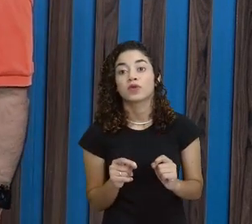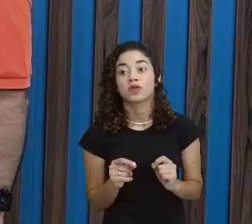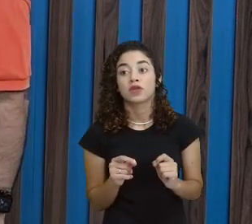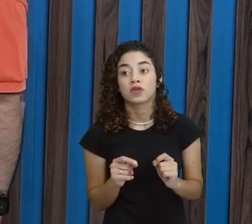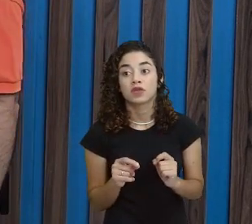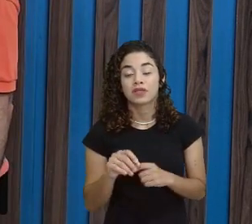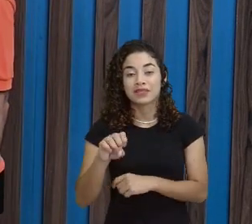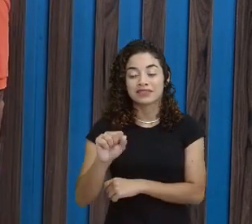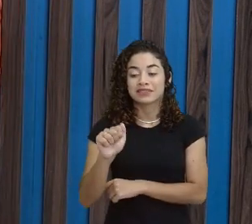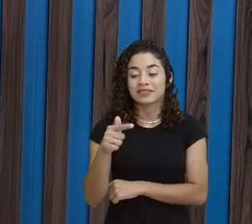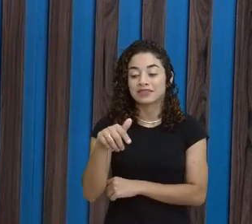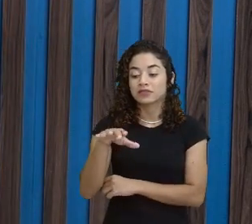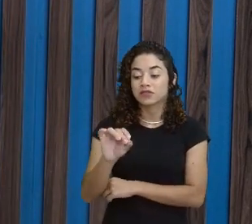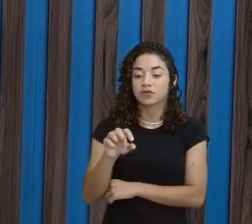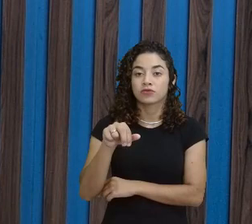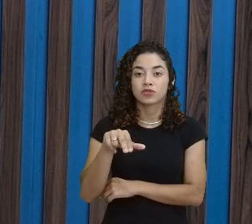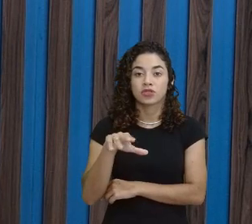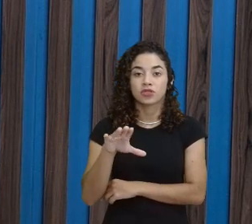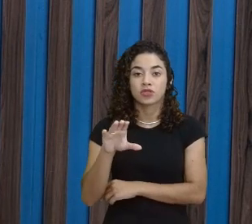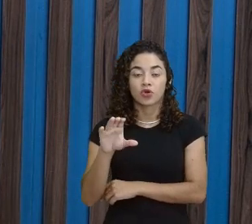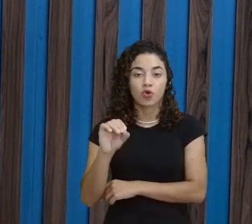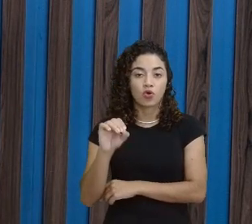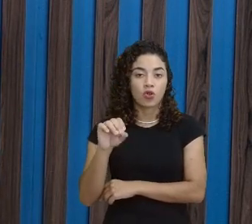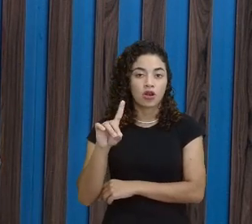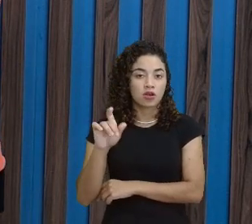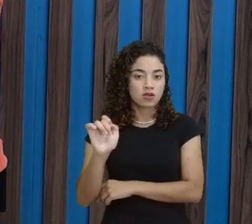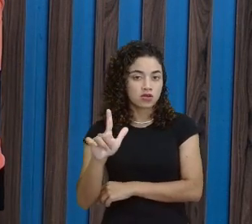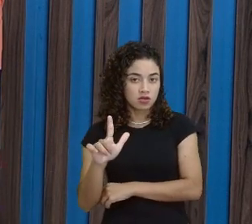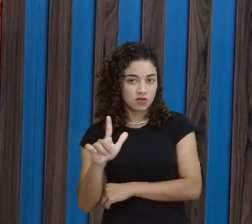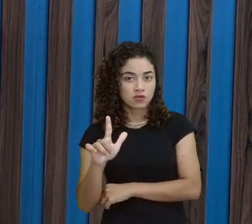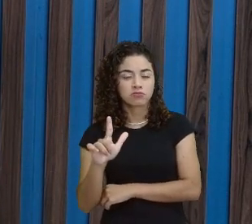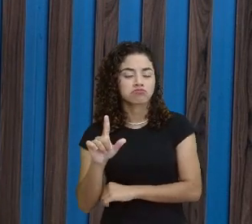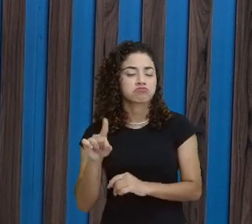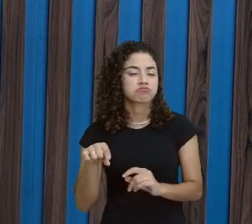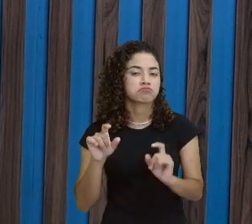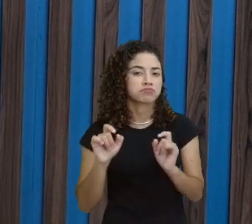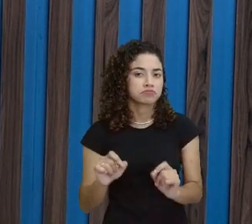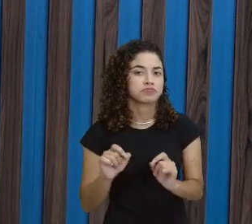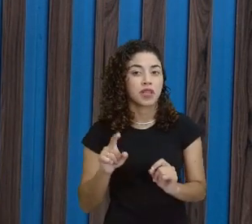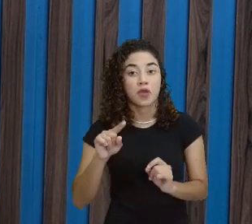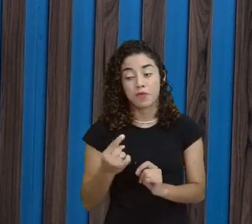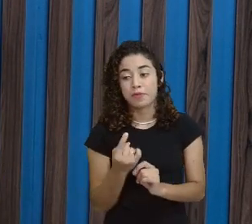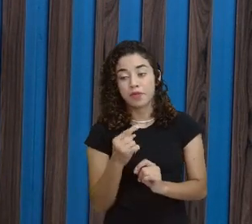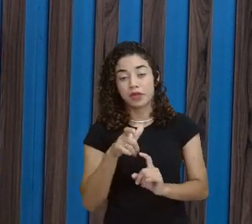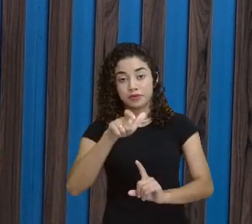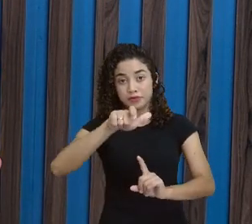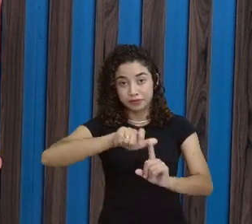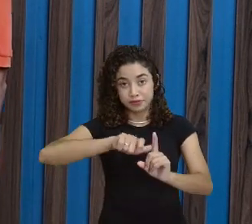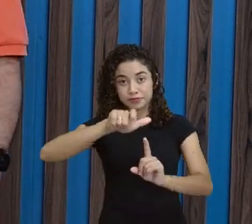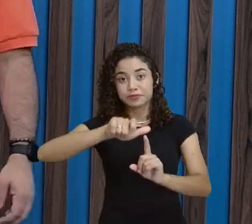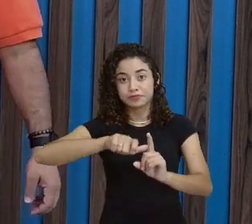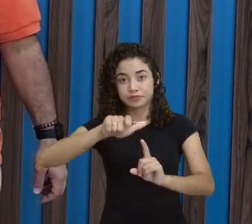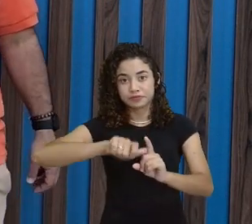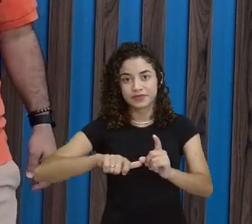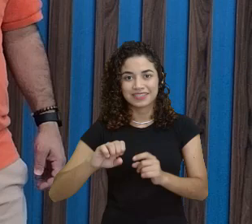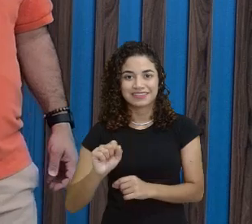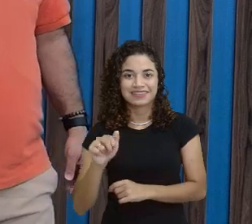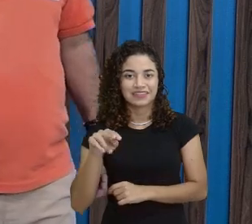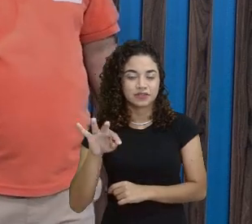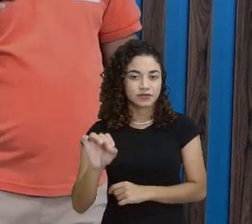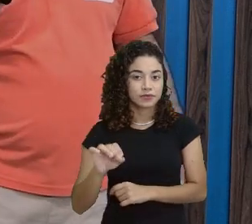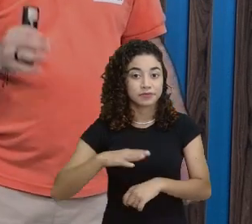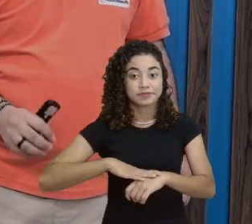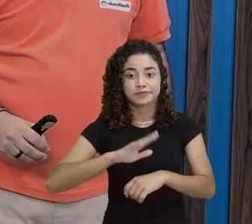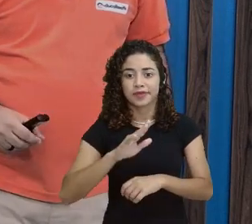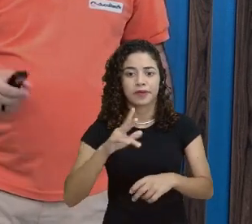São Nicolau, certo? São Nicolau, que é um dos personagens, né, um dos santos